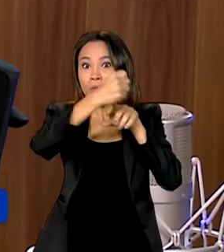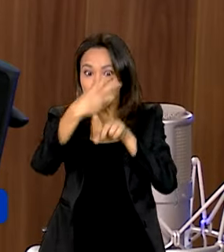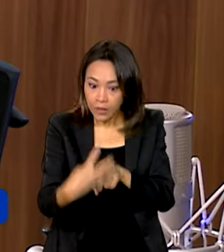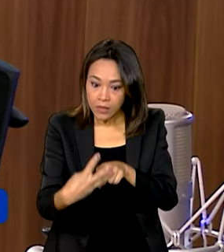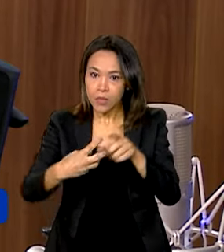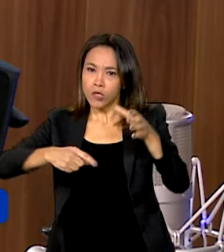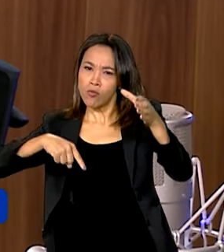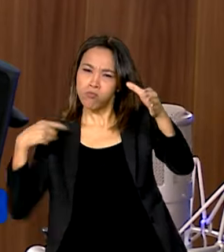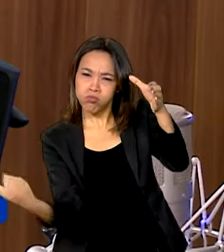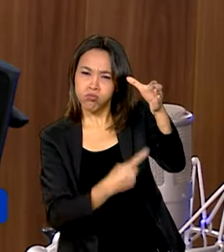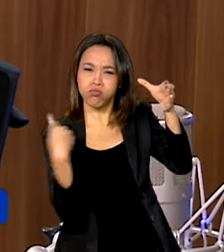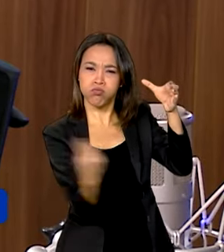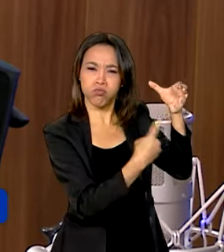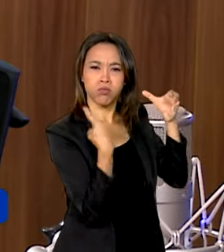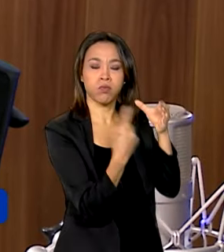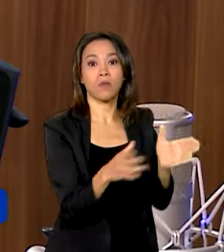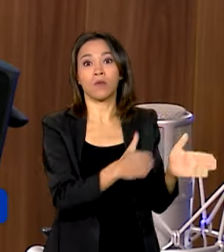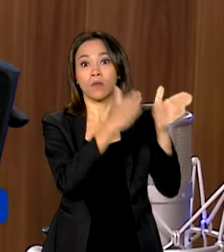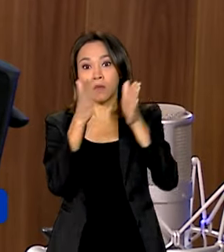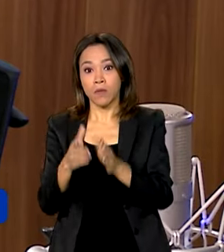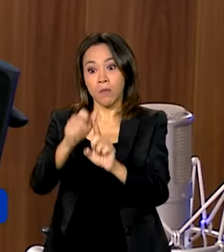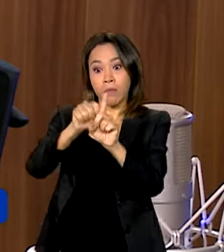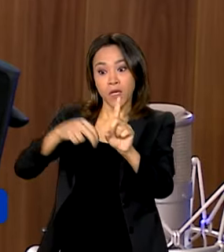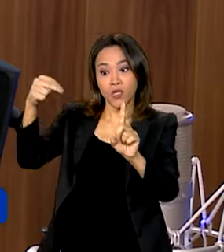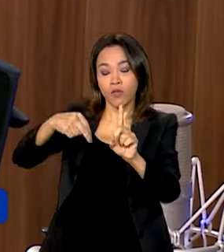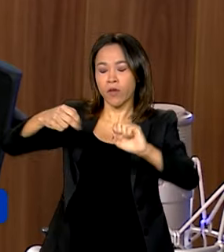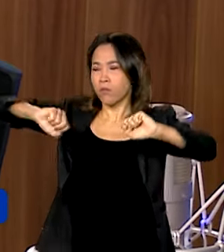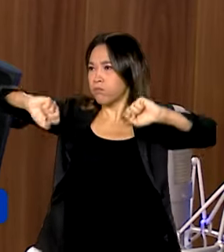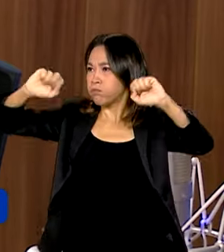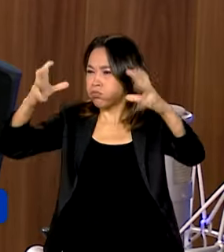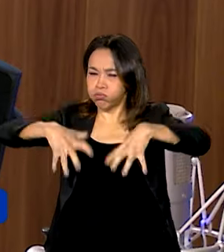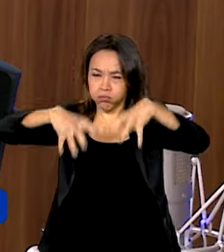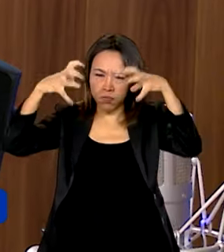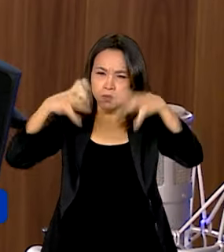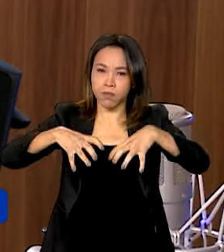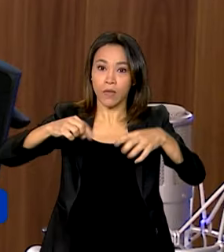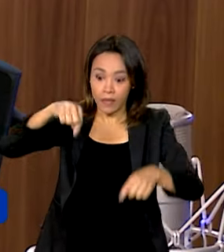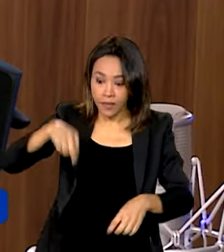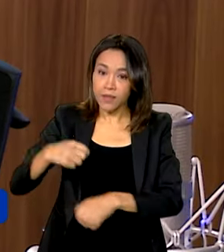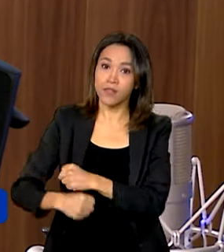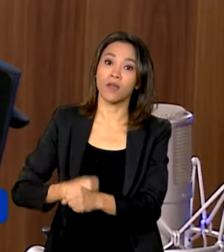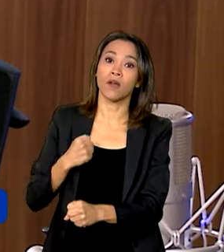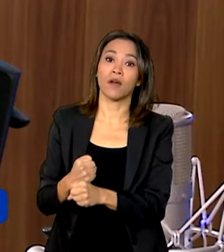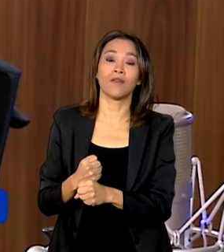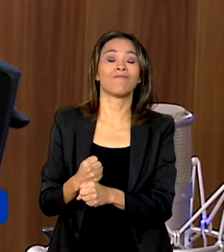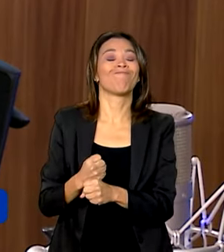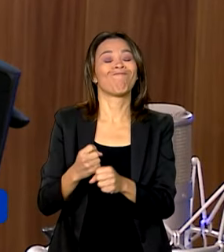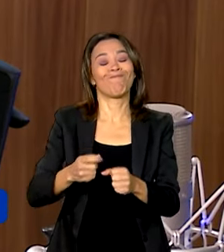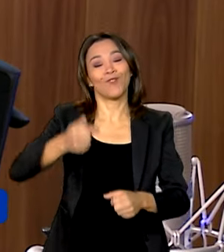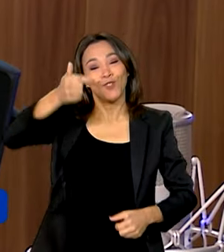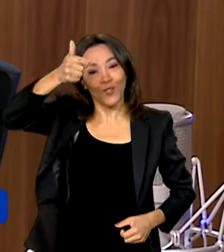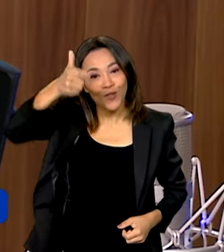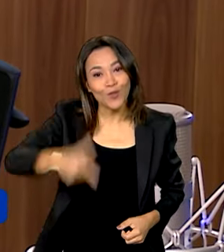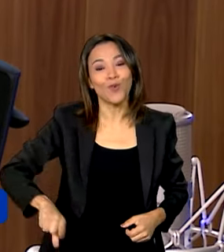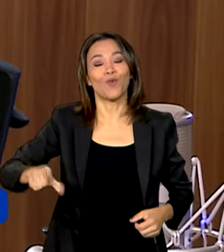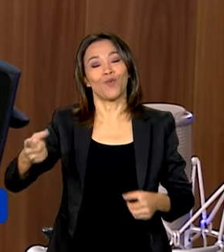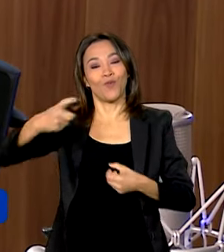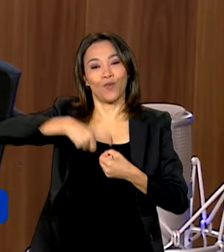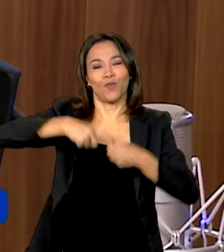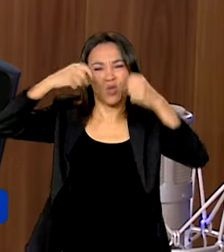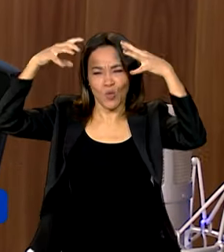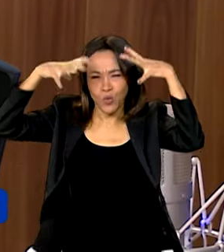ciclone em novembro muitas chuvas e esse ano novamente né retoma com muas chuvas